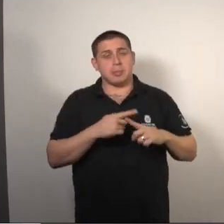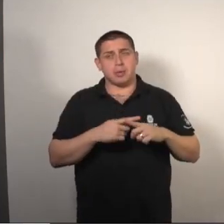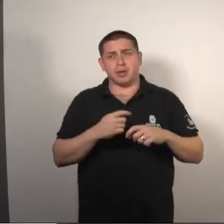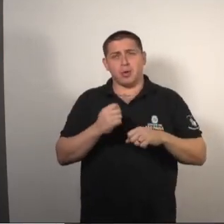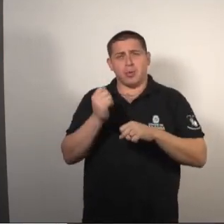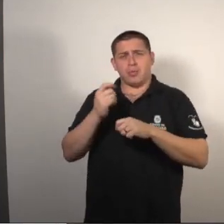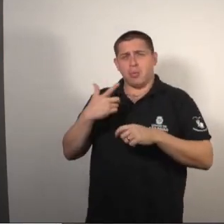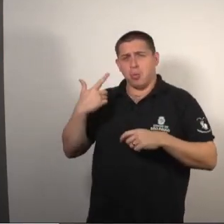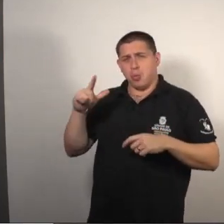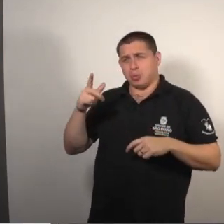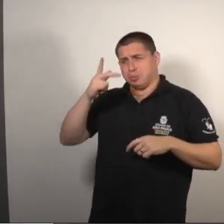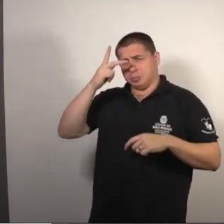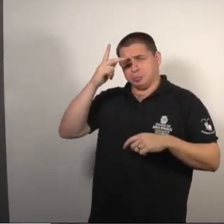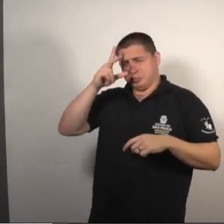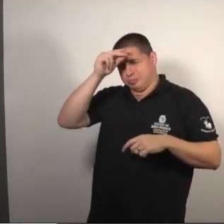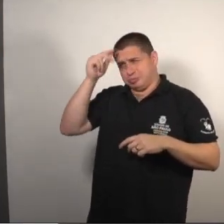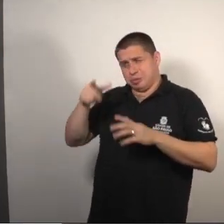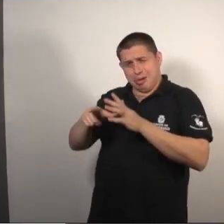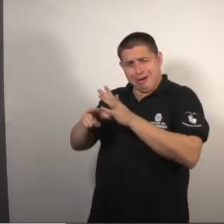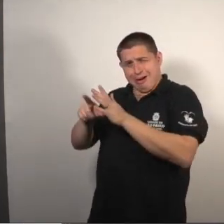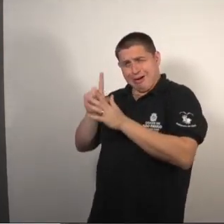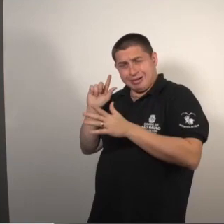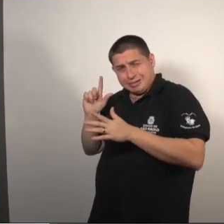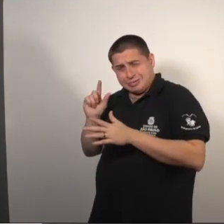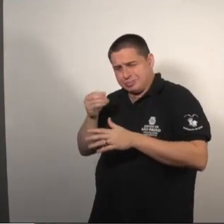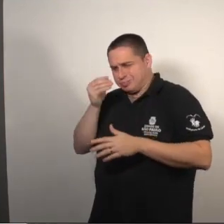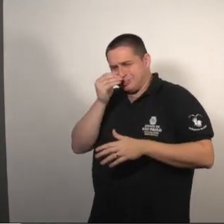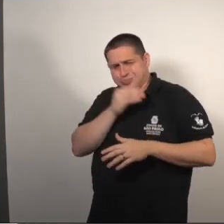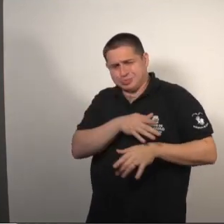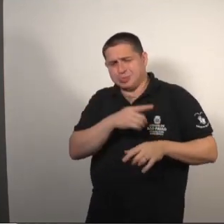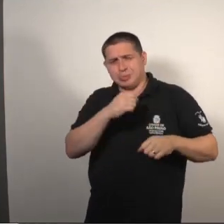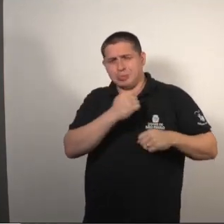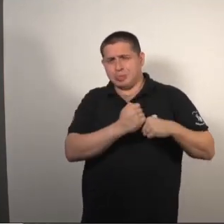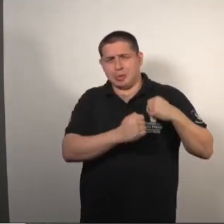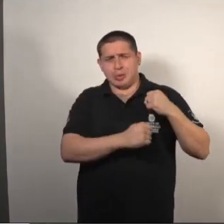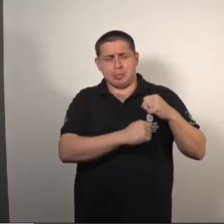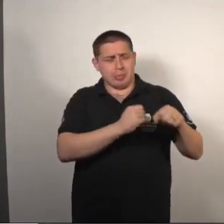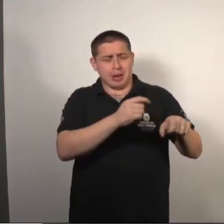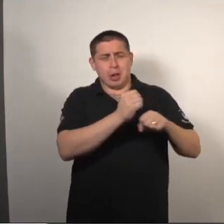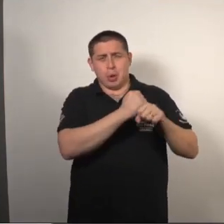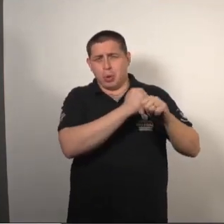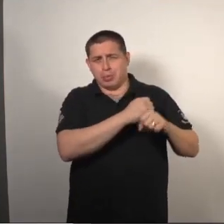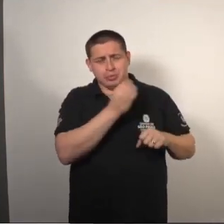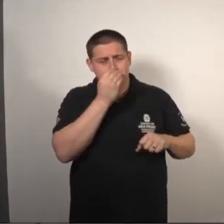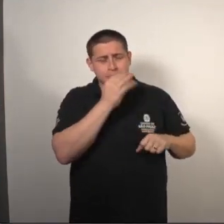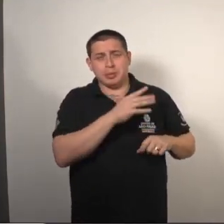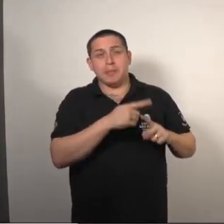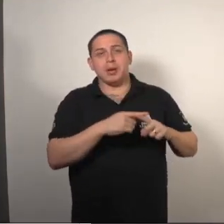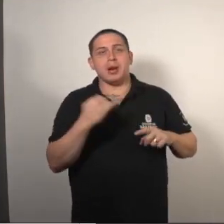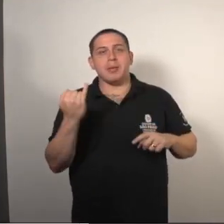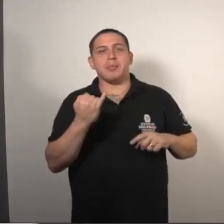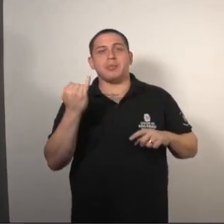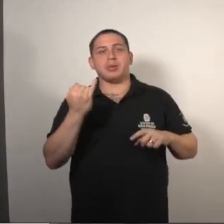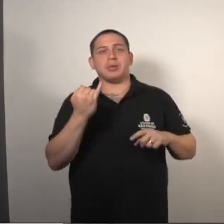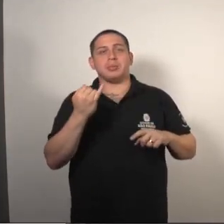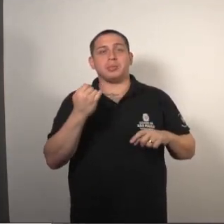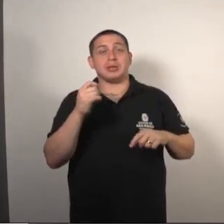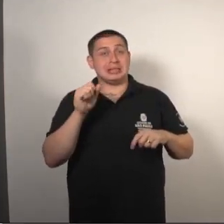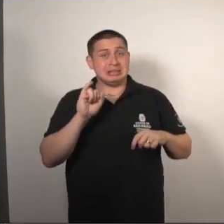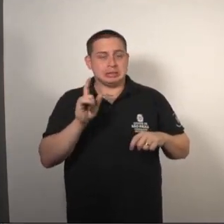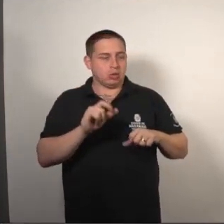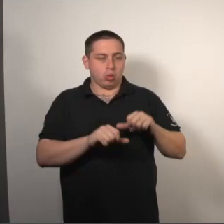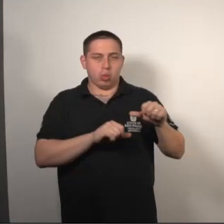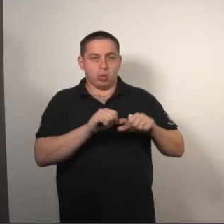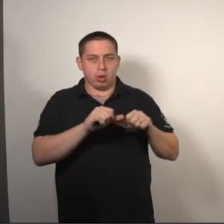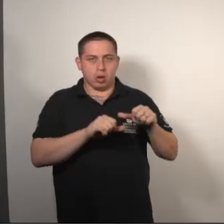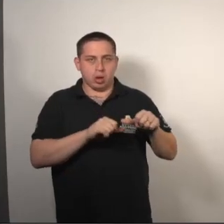Ricardo Nunes está priorizando, que é uma obra que não aparece, mas que é importantíssima, porque